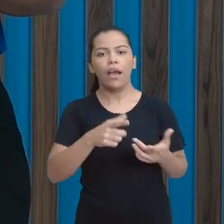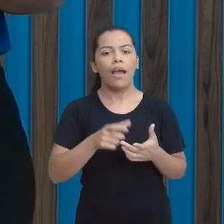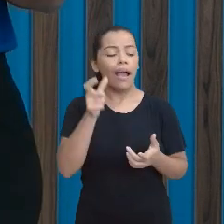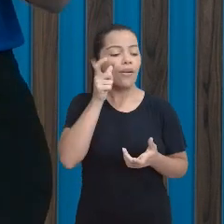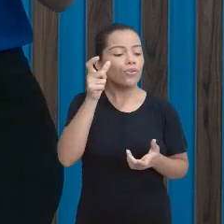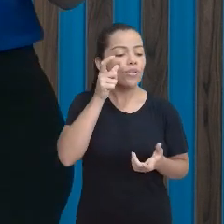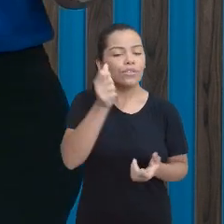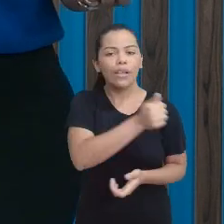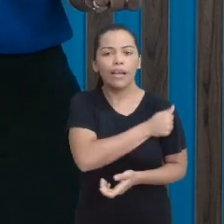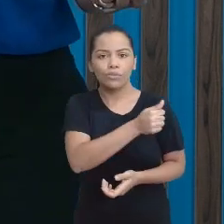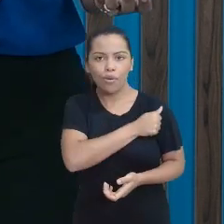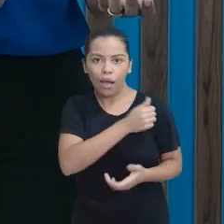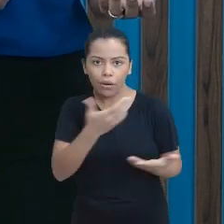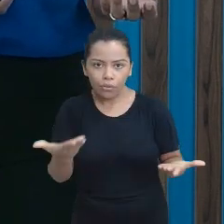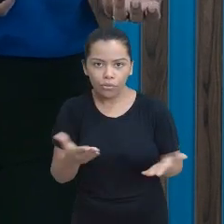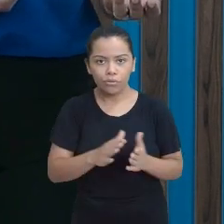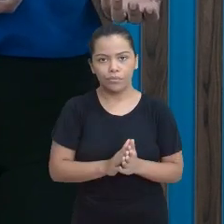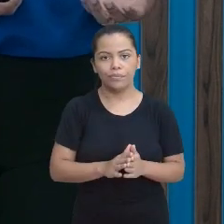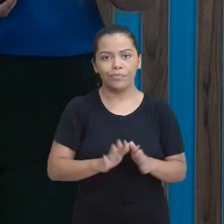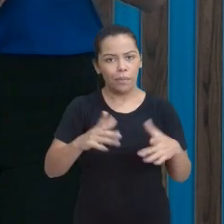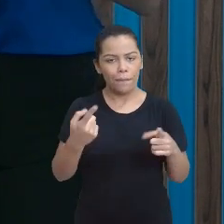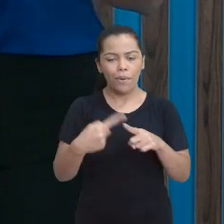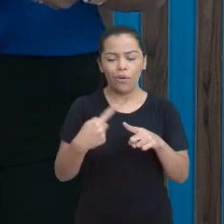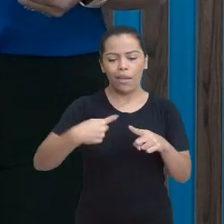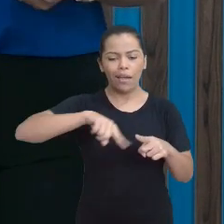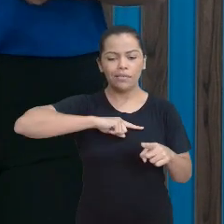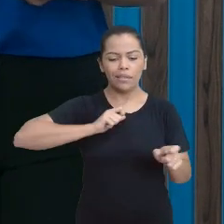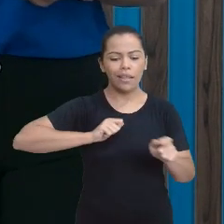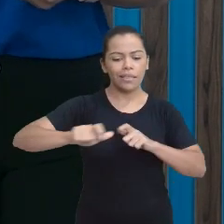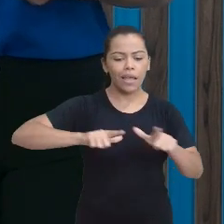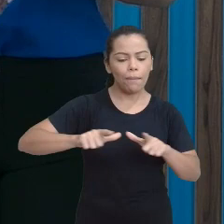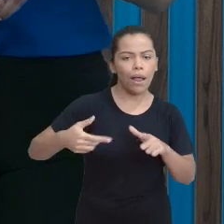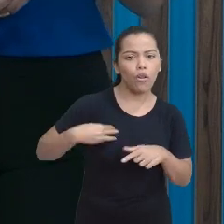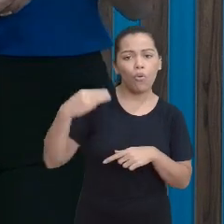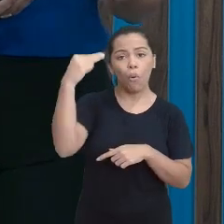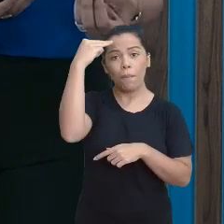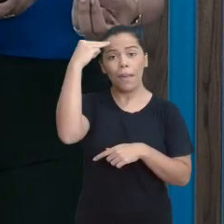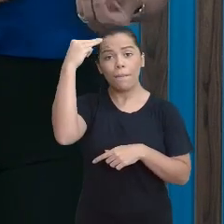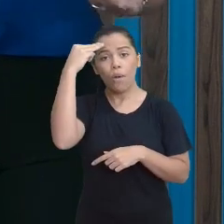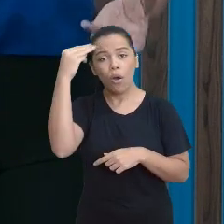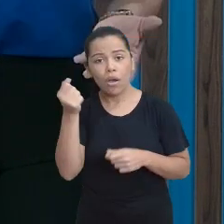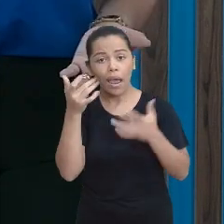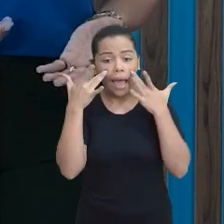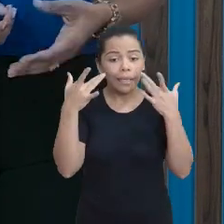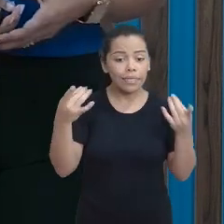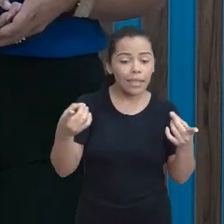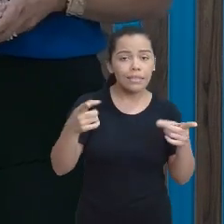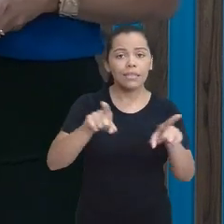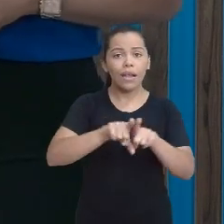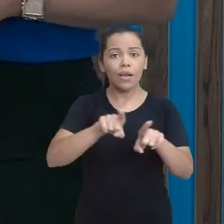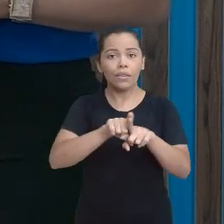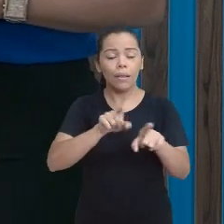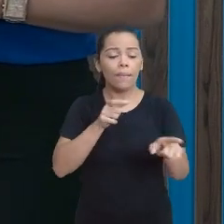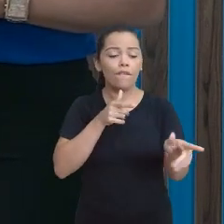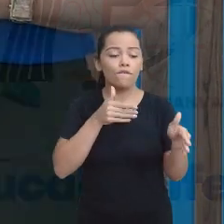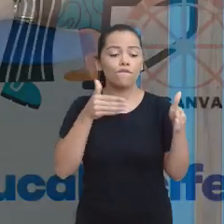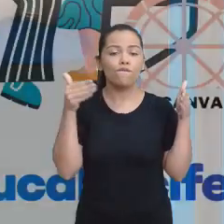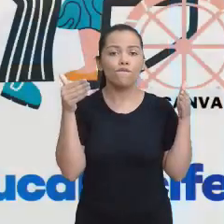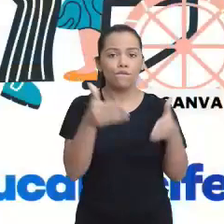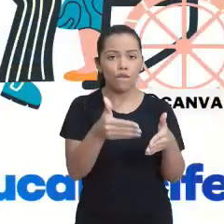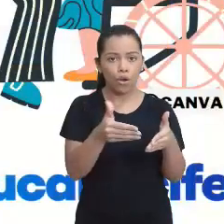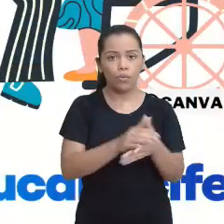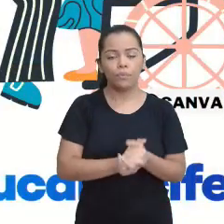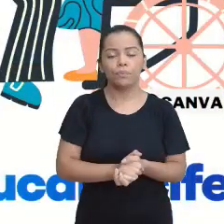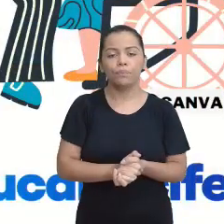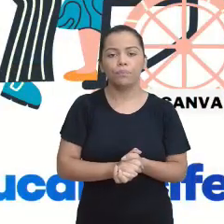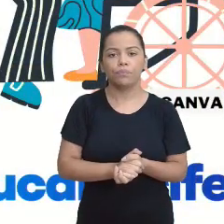aí a gente está trabalhando com cognição, não é? Cognição é memória, atenção e manutenção do foco.